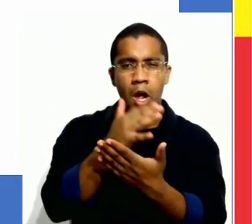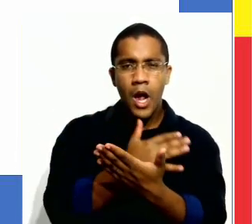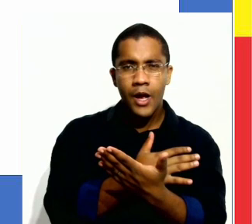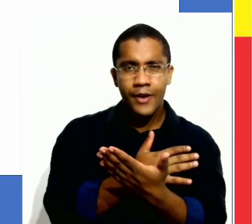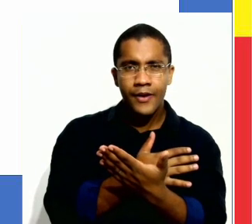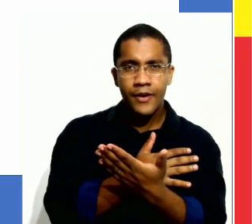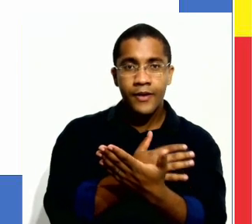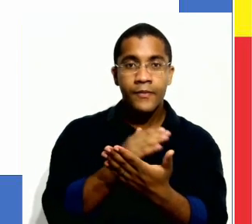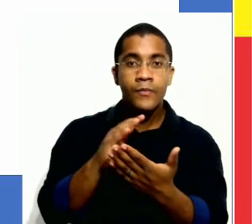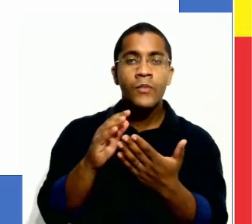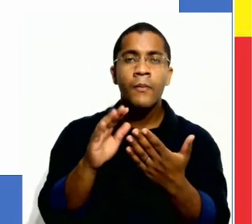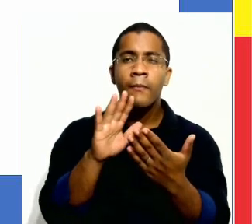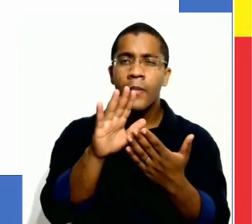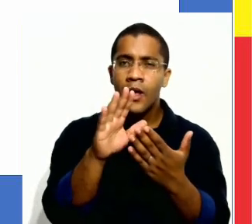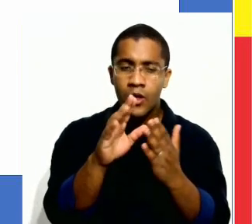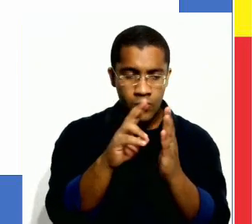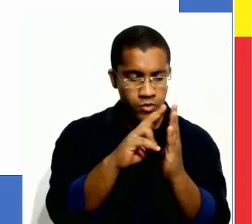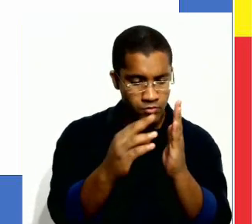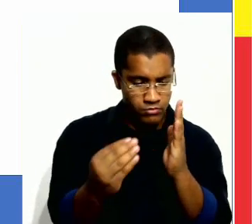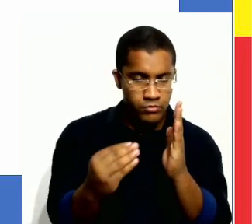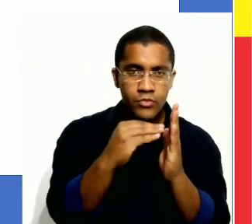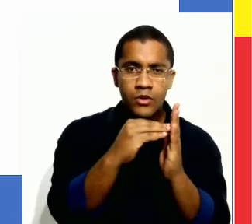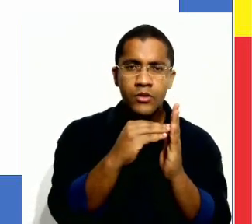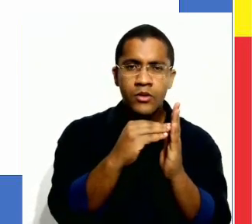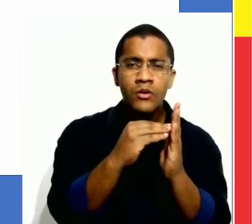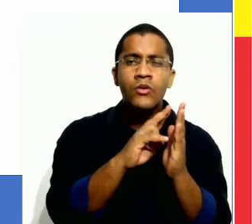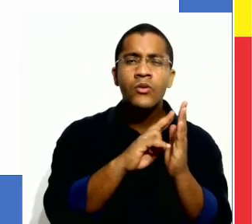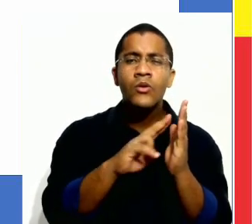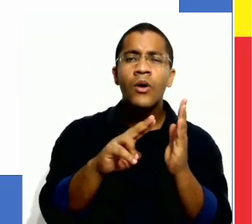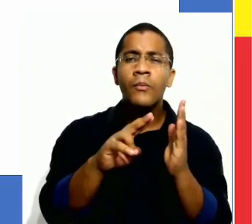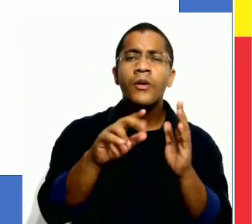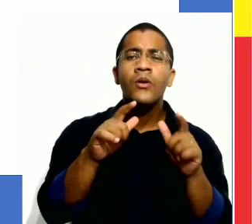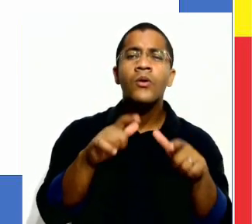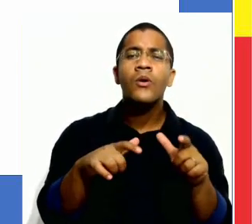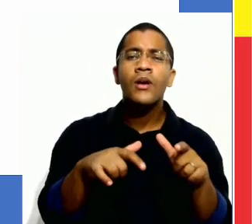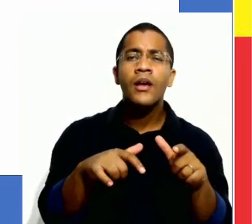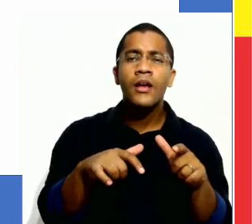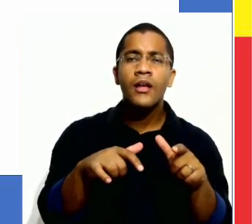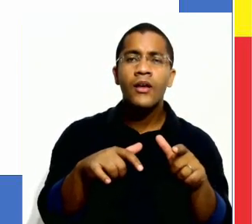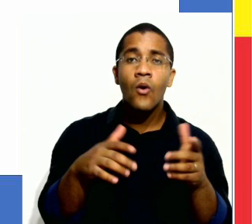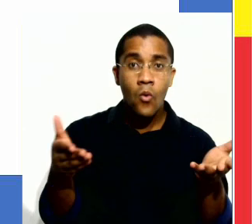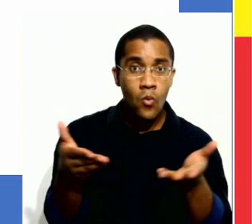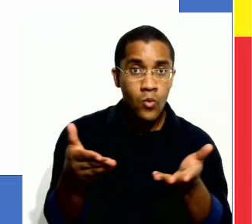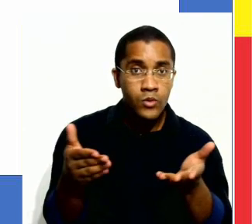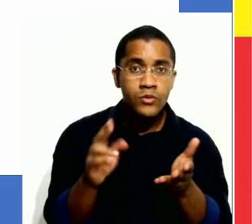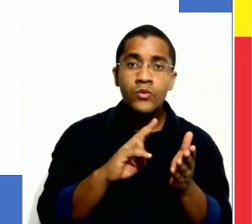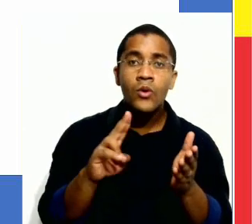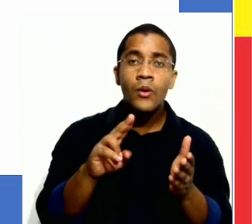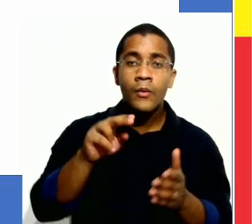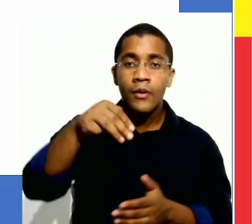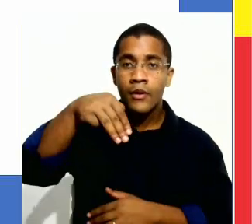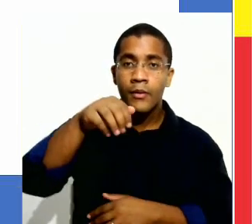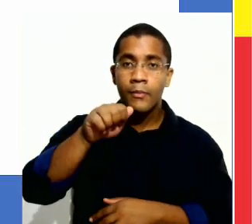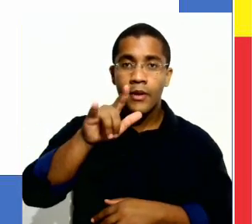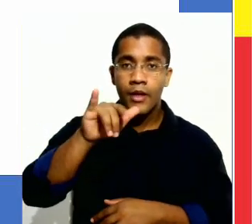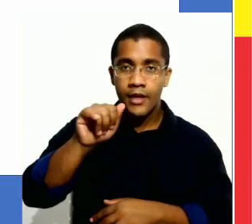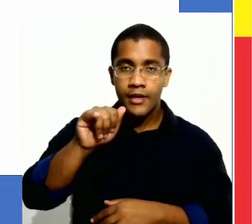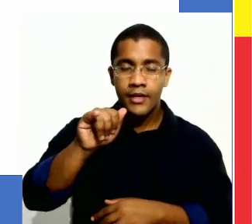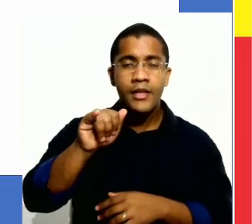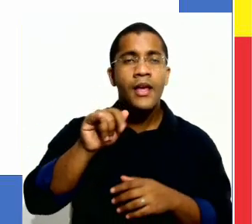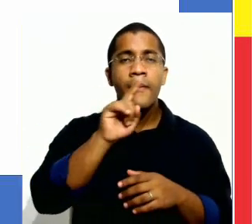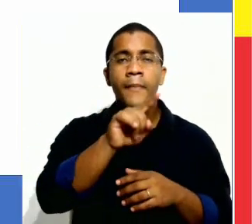Seu nome permanece hoje no país chamado Mali, que resultou de 3